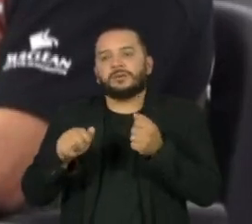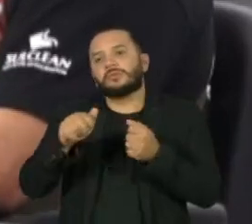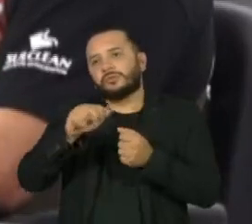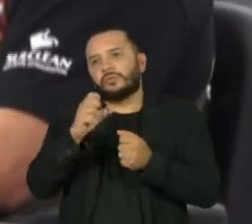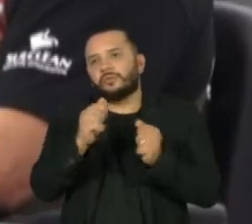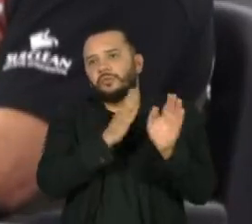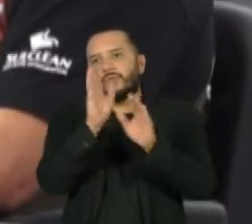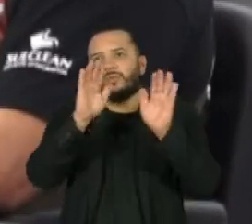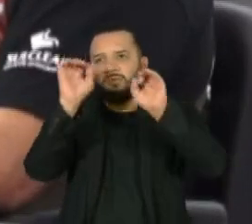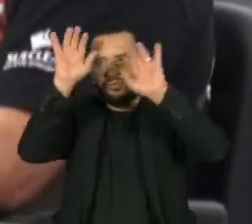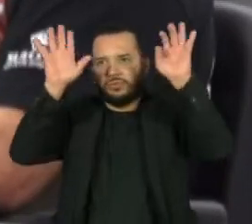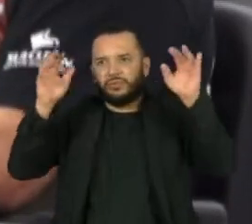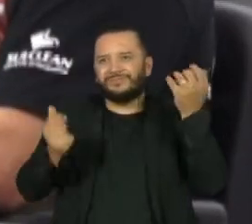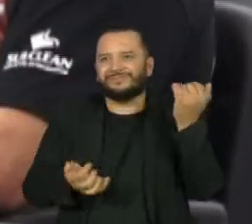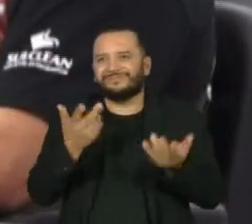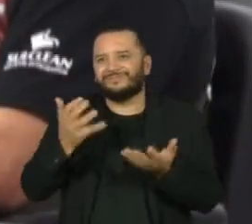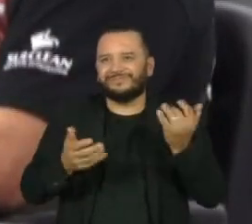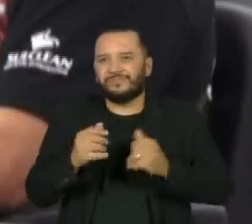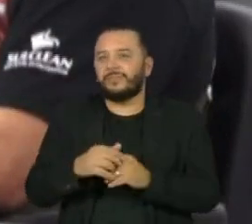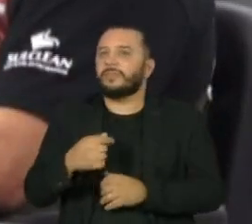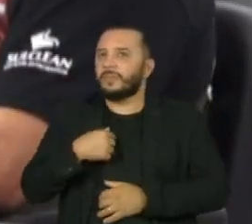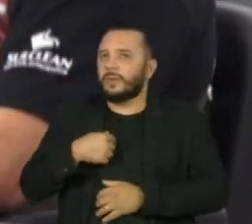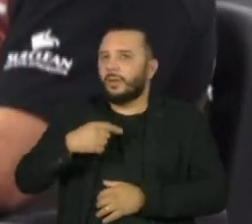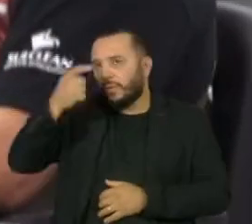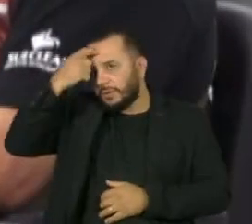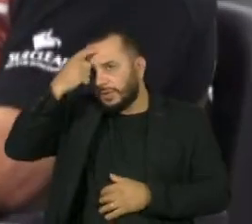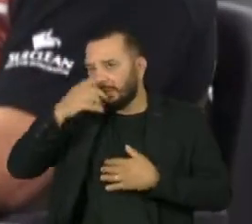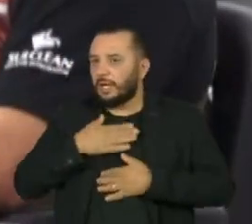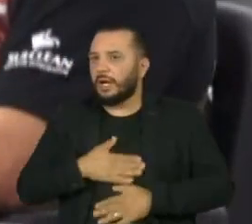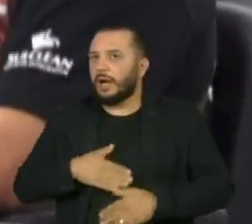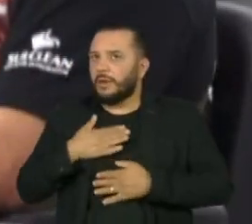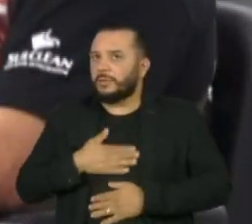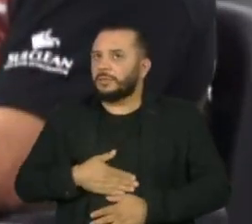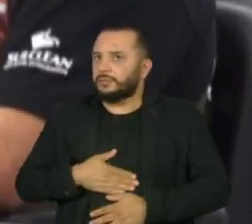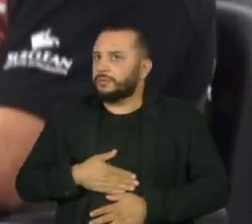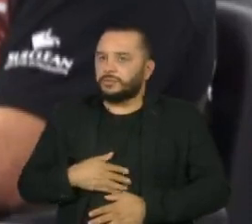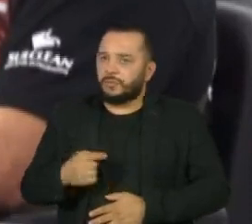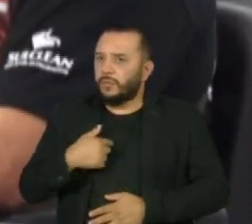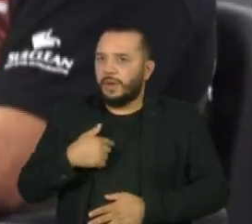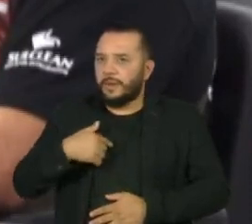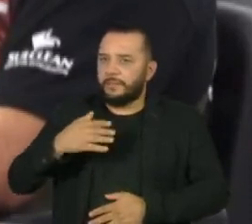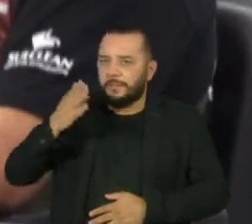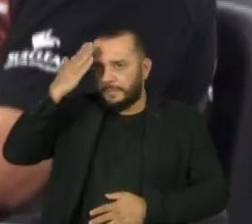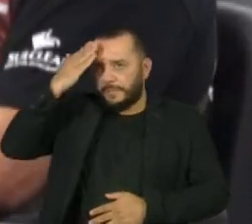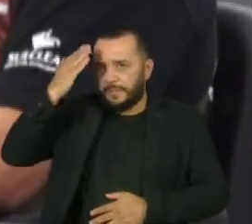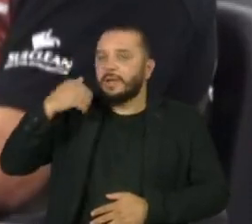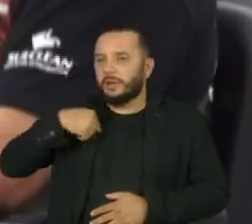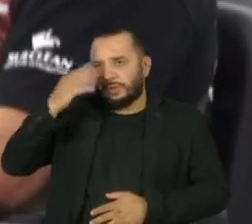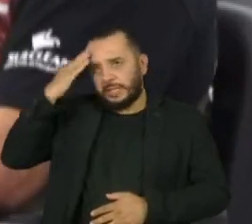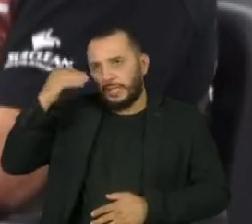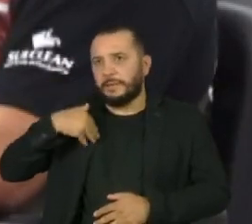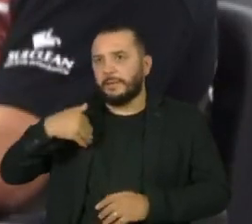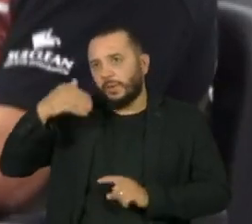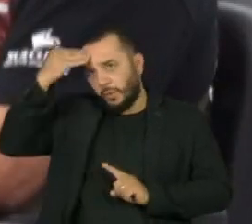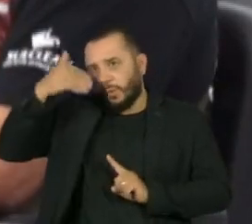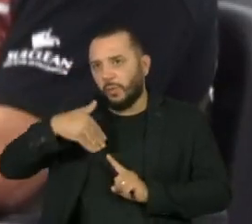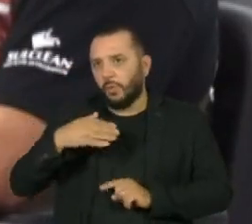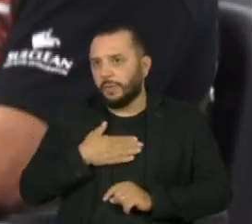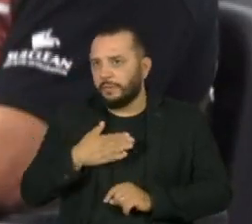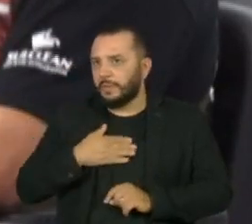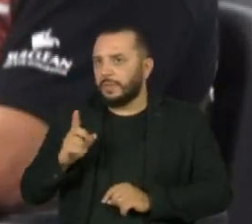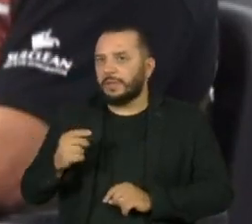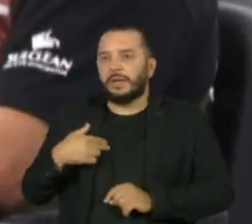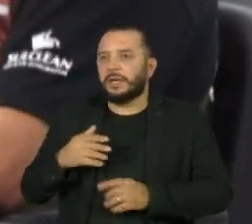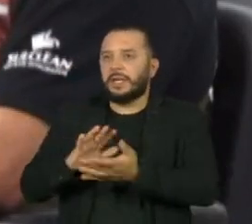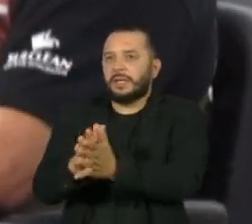o incêndio. Eu tenho a minha consciência muito tranquila que não foi o meu ato que causou essa tragédia, que tirou